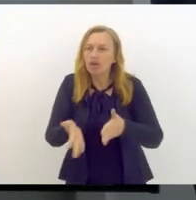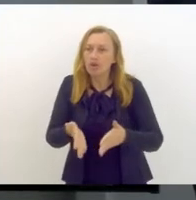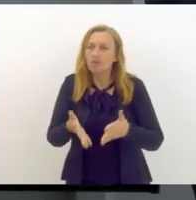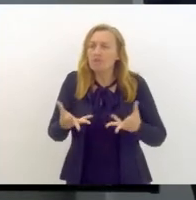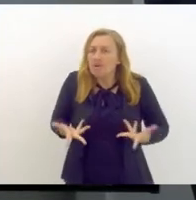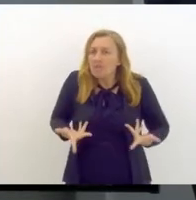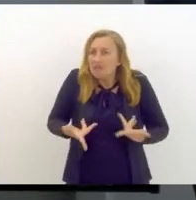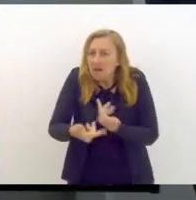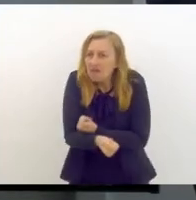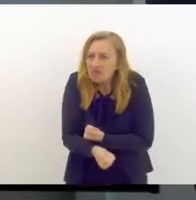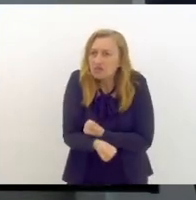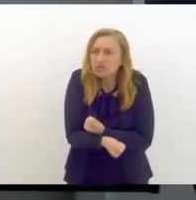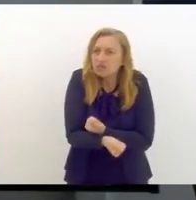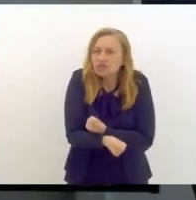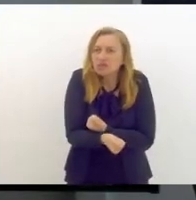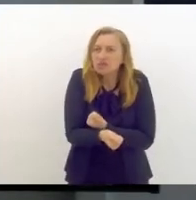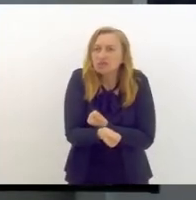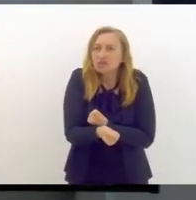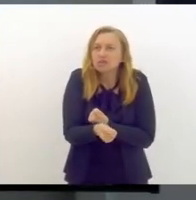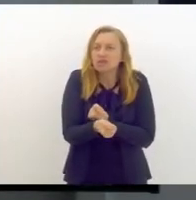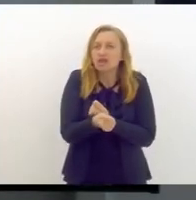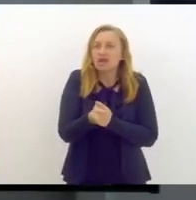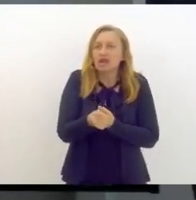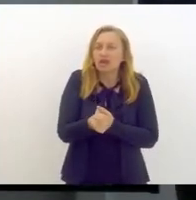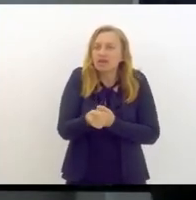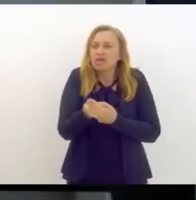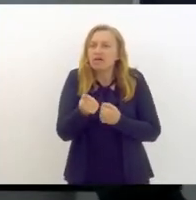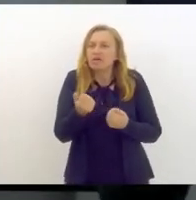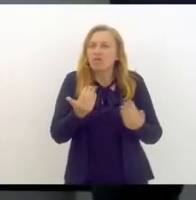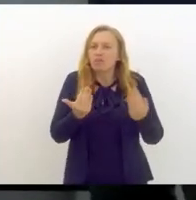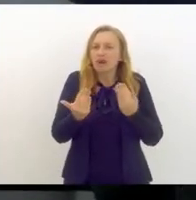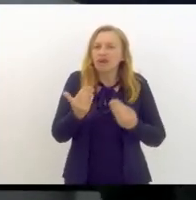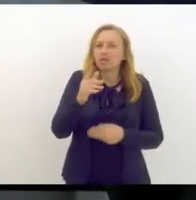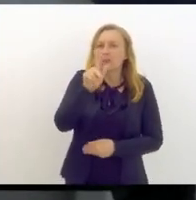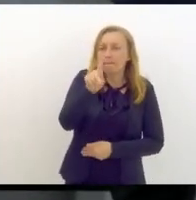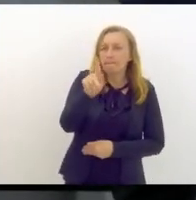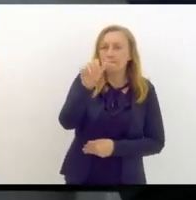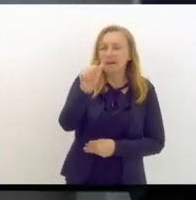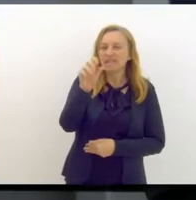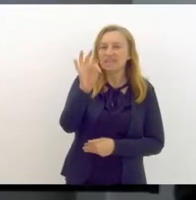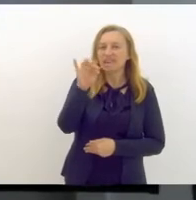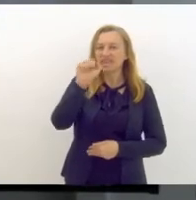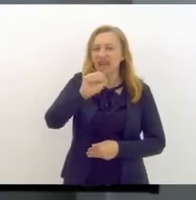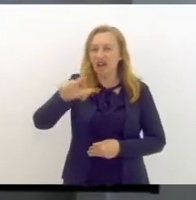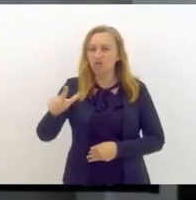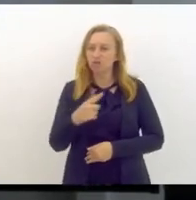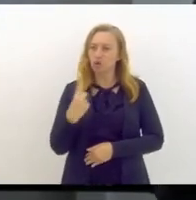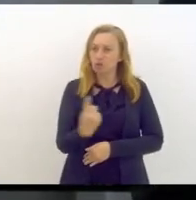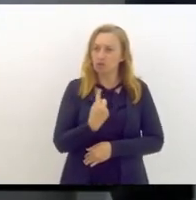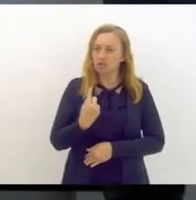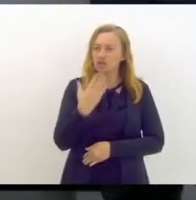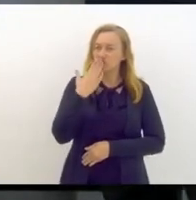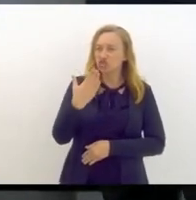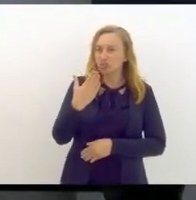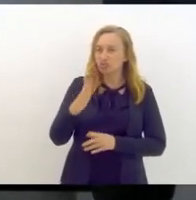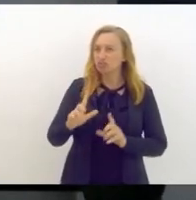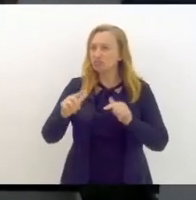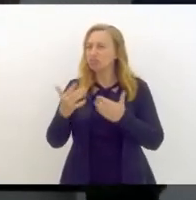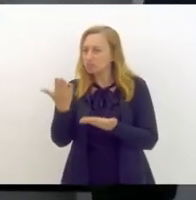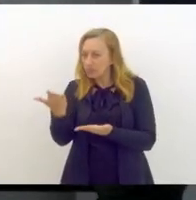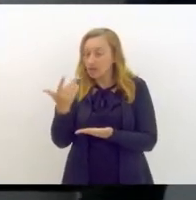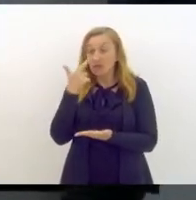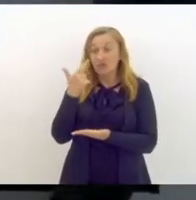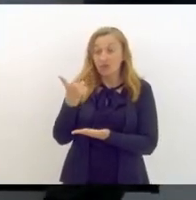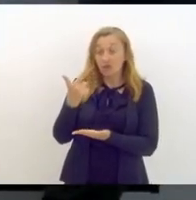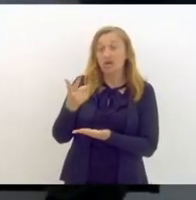magnífico. É o nosso Pantanal aqui na região, em alguns trechos. A gente tem esse tipo de situação. Mais à frente, eu vou